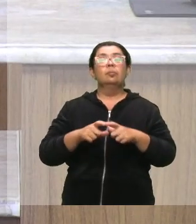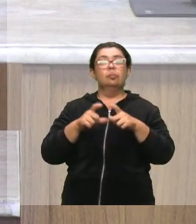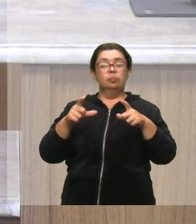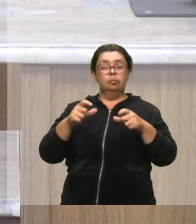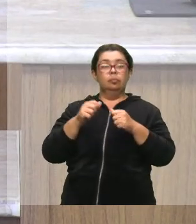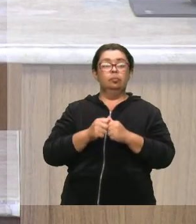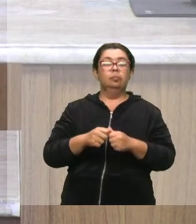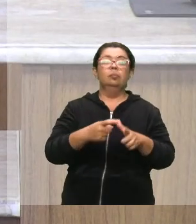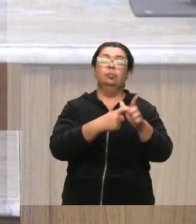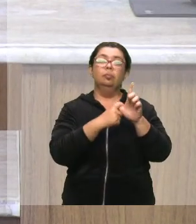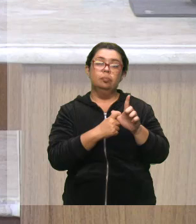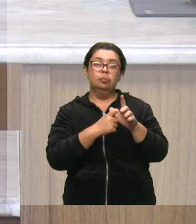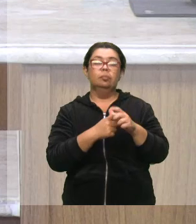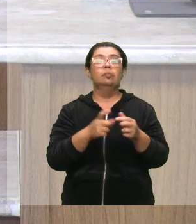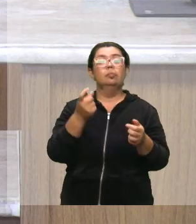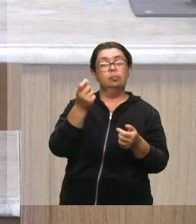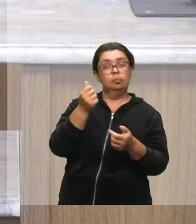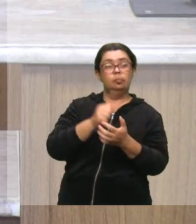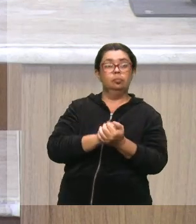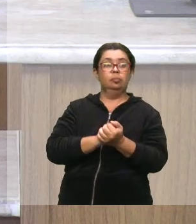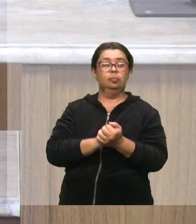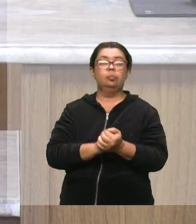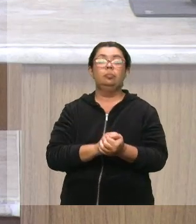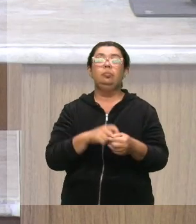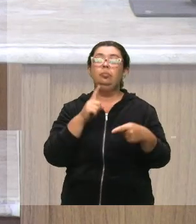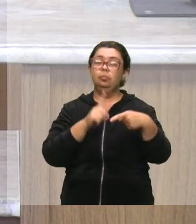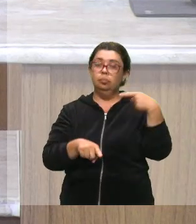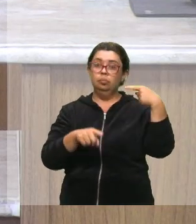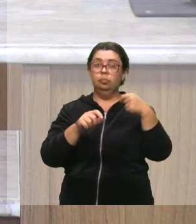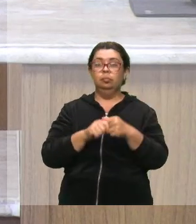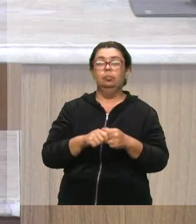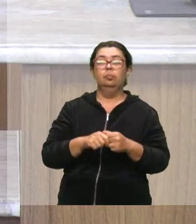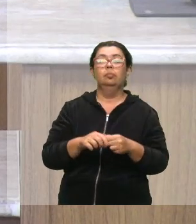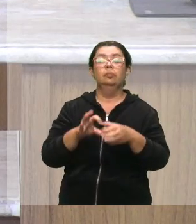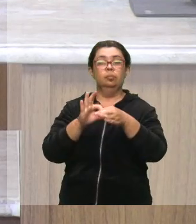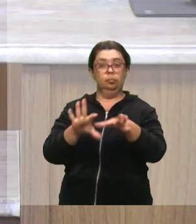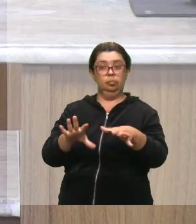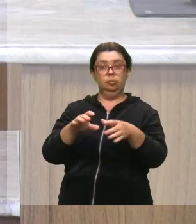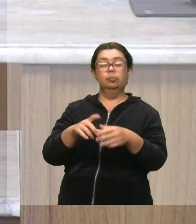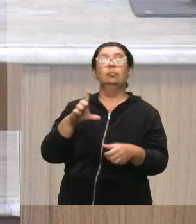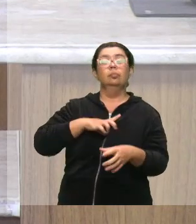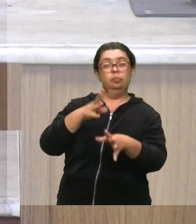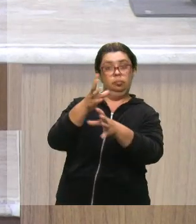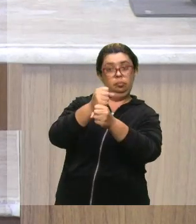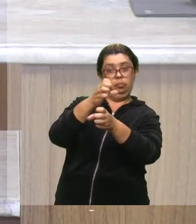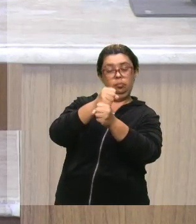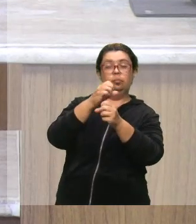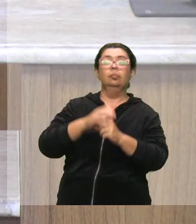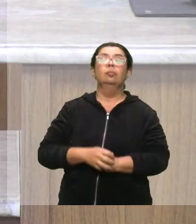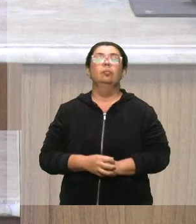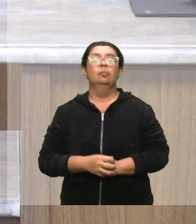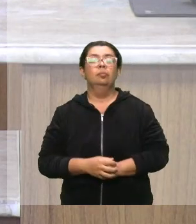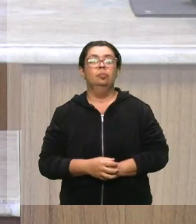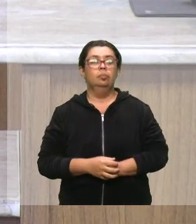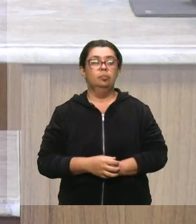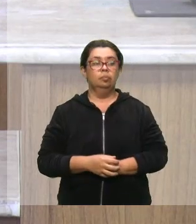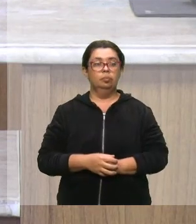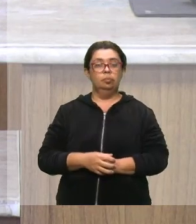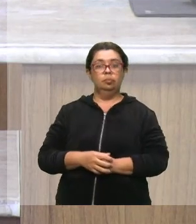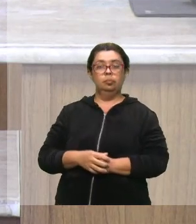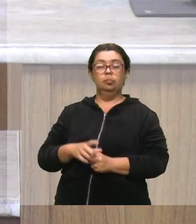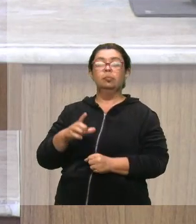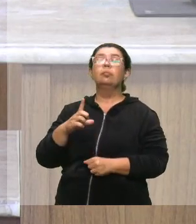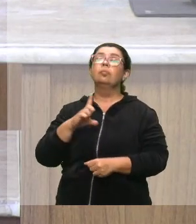fixação da despesa, não se incluindo na proibição a autorização para abertura de créditos suplementares e contratação de operação